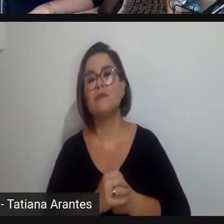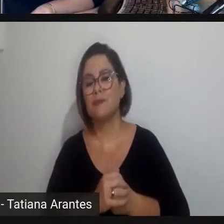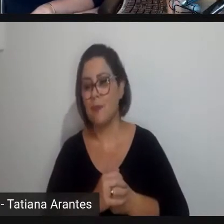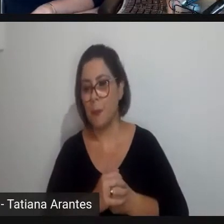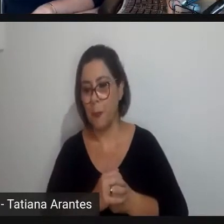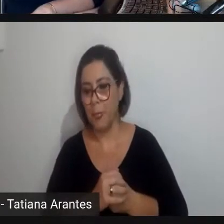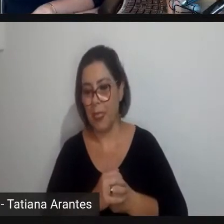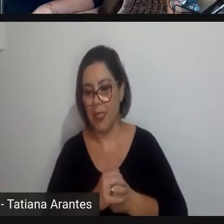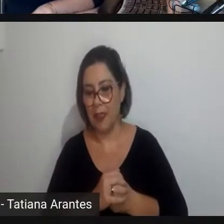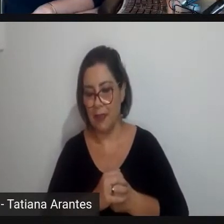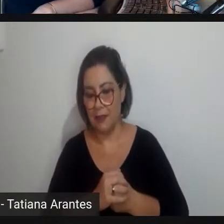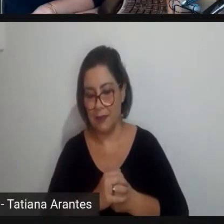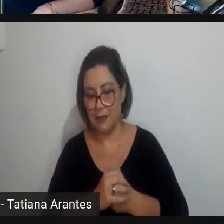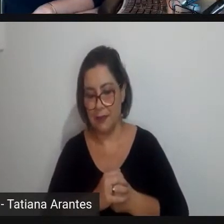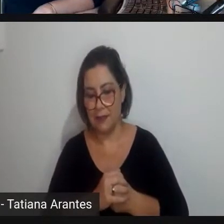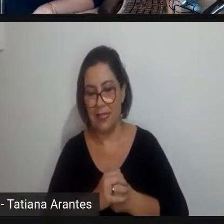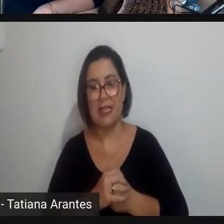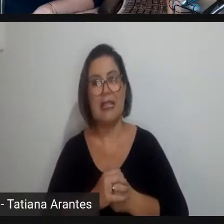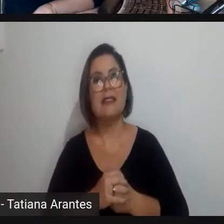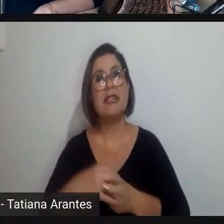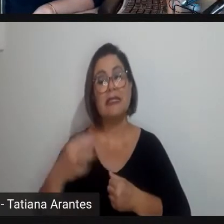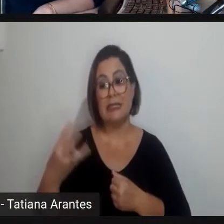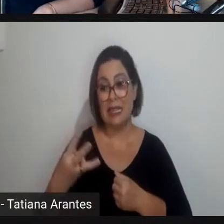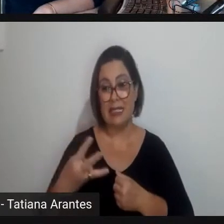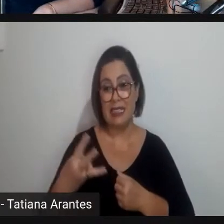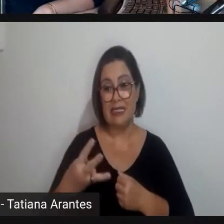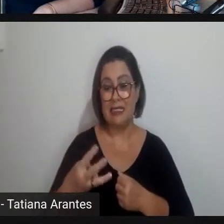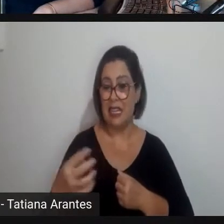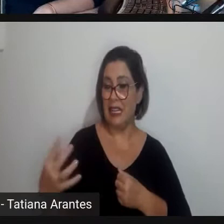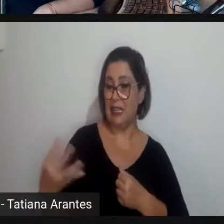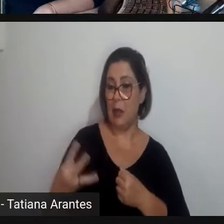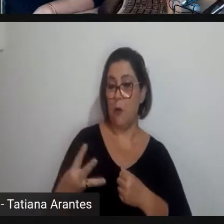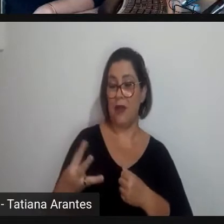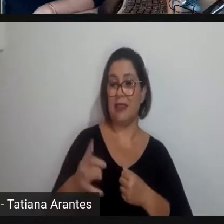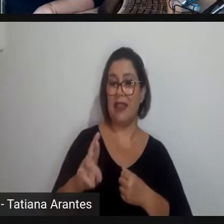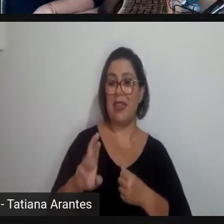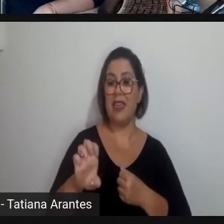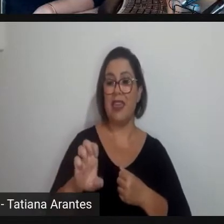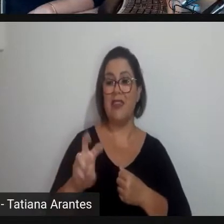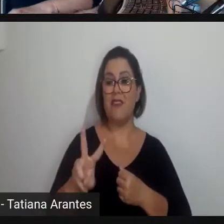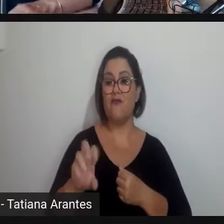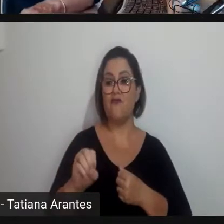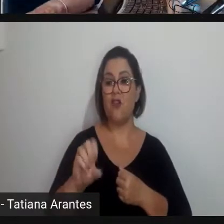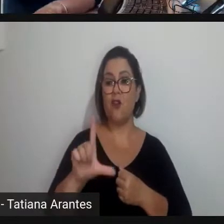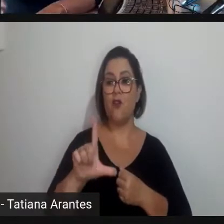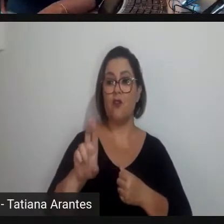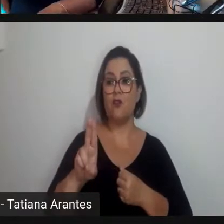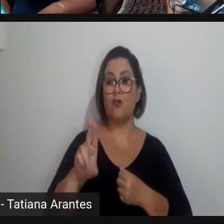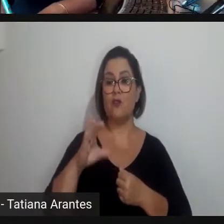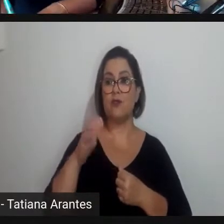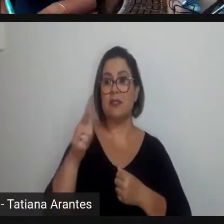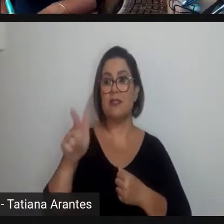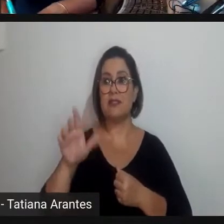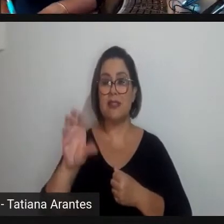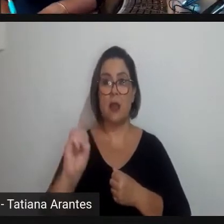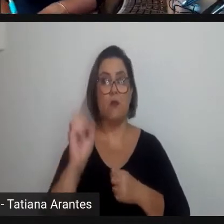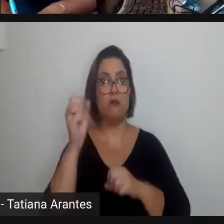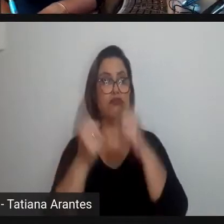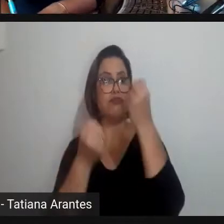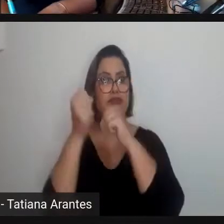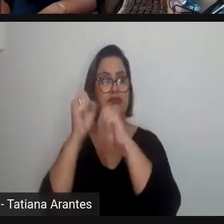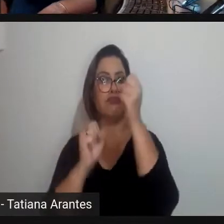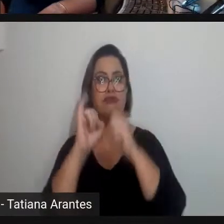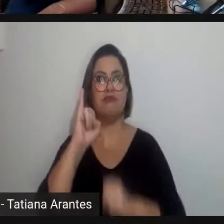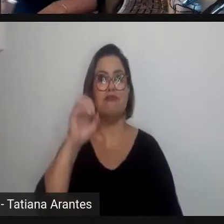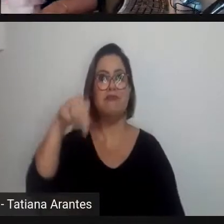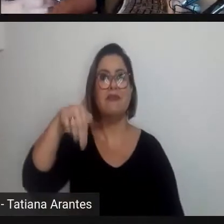nessa terceira revolução e quarta revolução industrial, que foi a tecnologia da informação junto com a